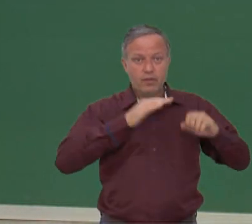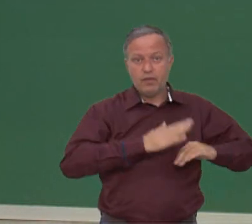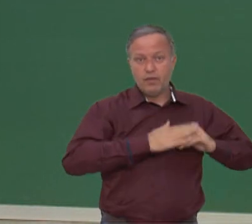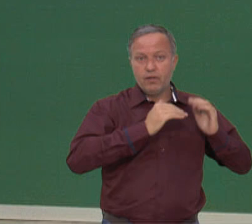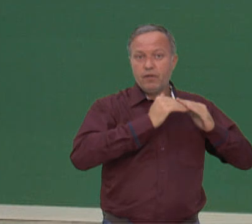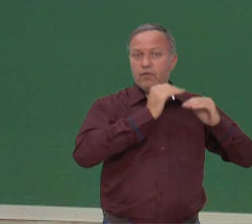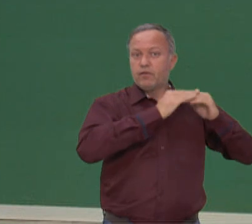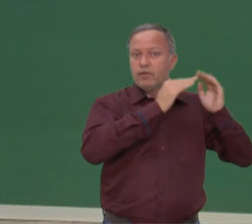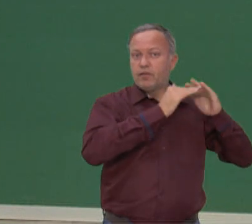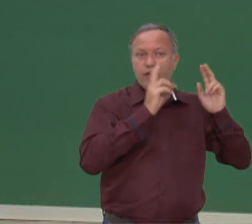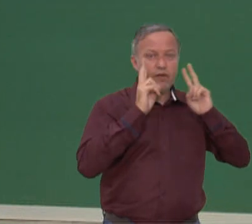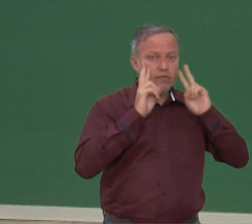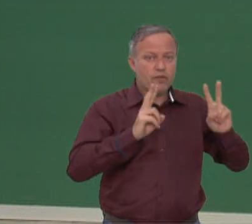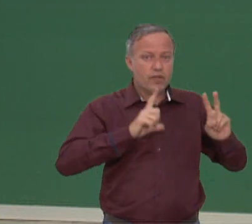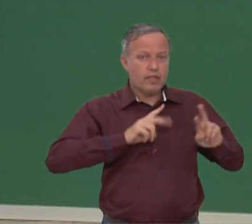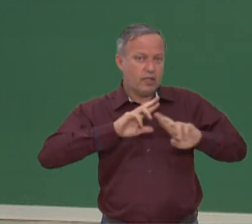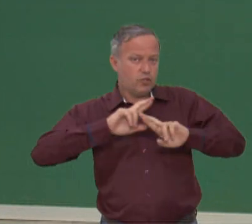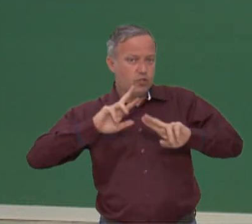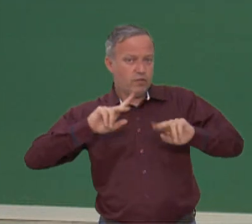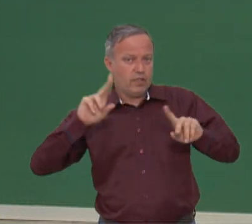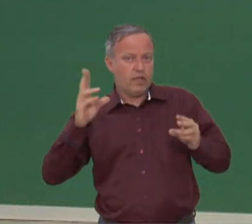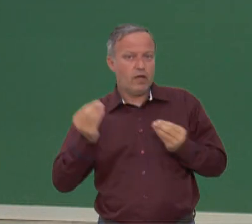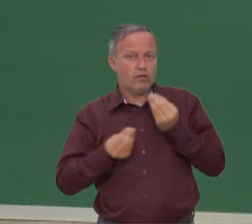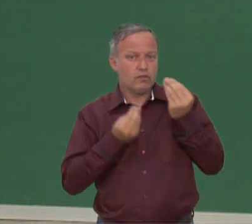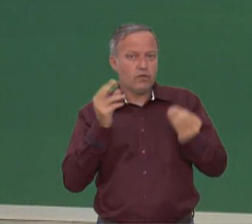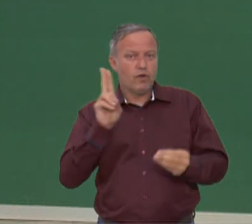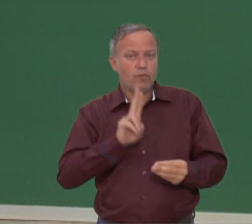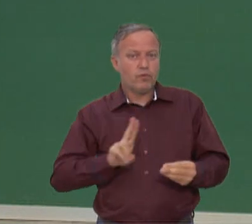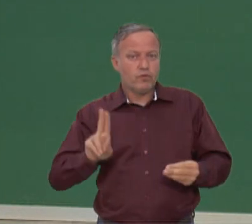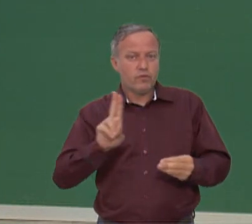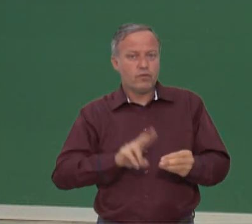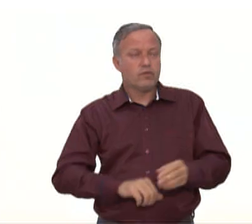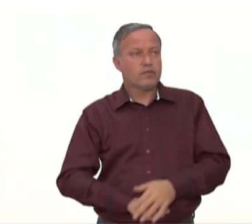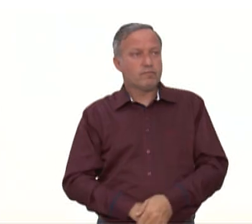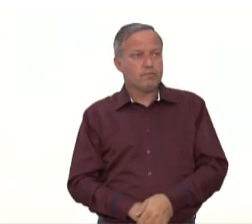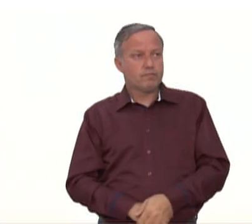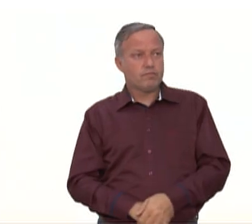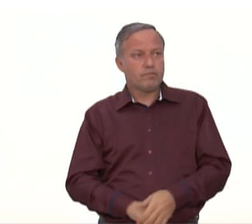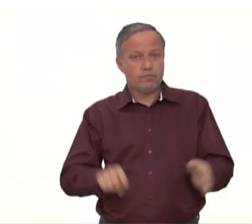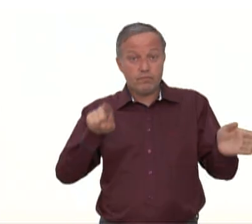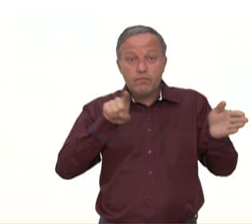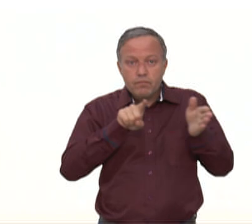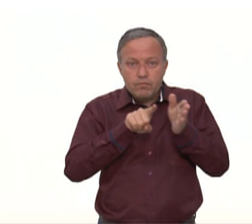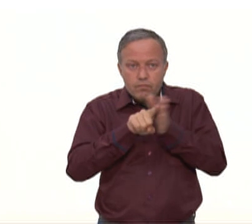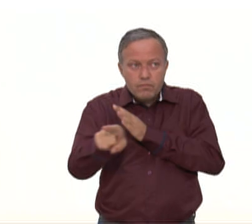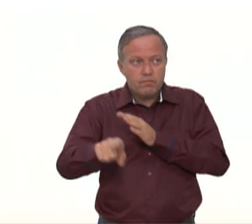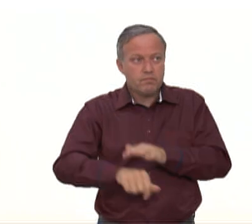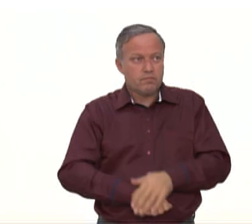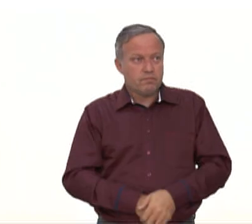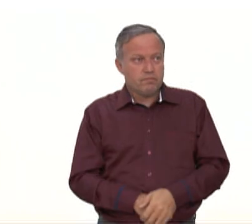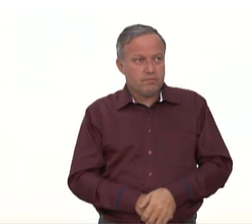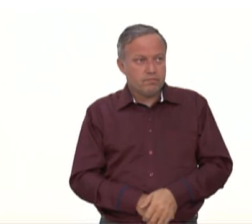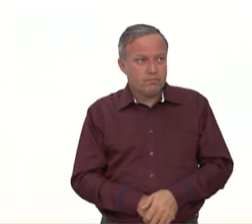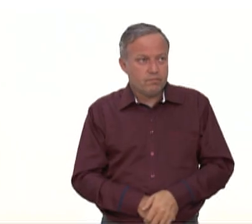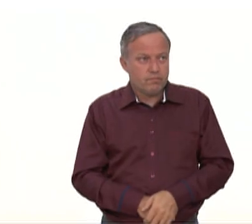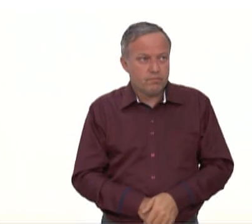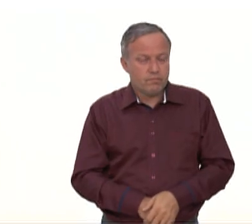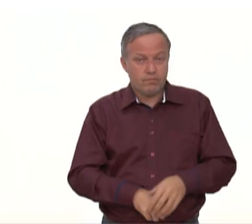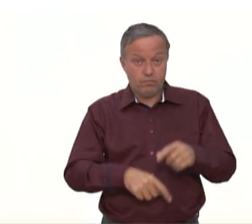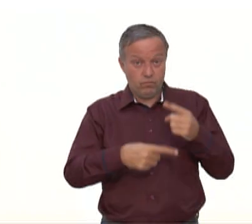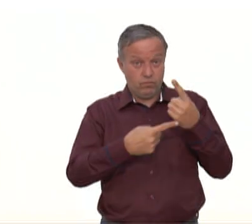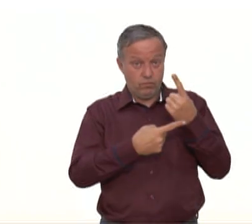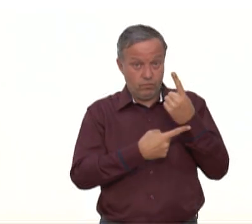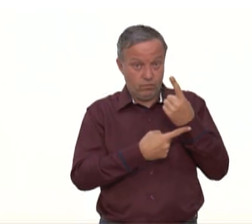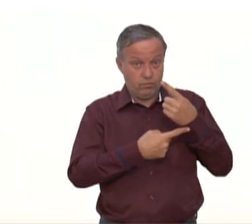nossa próxima tela. Então, um pequeno quiz para vocês ali. Ó. Considere os materiais: borracha,